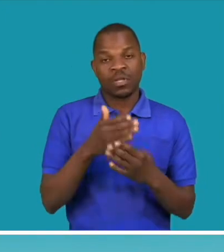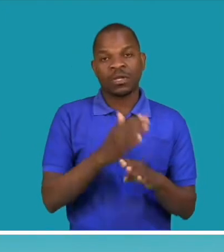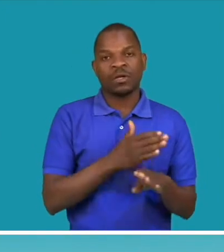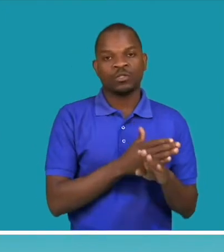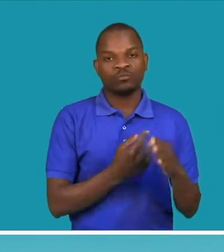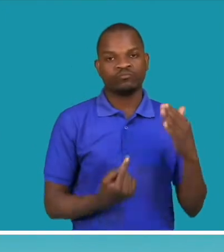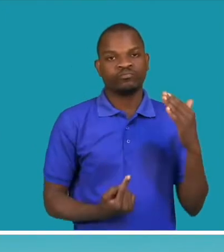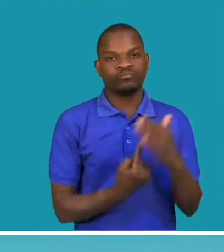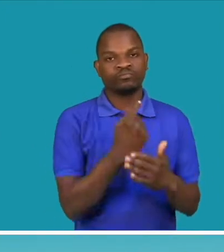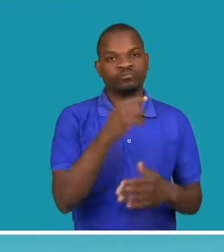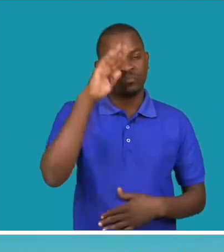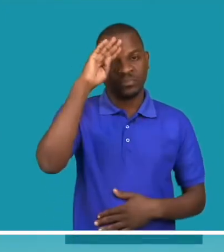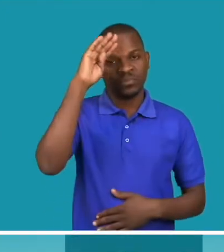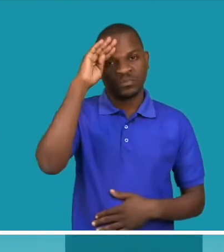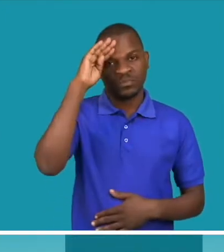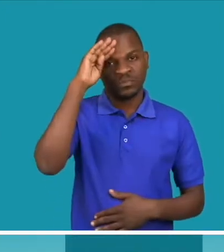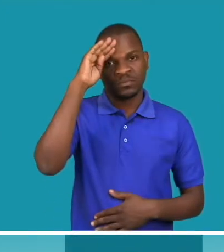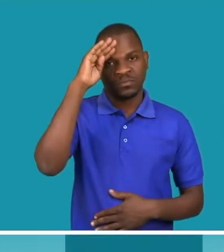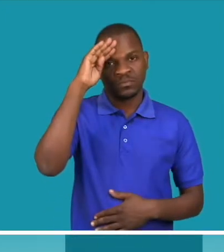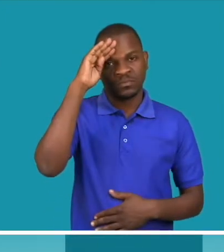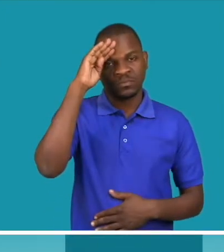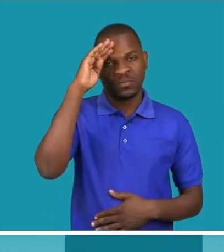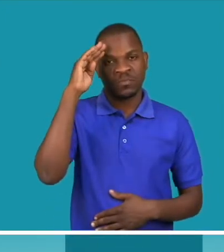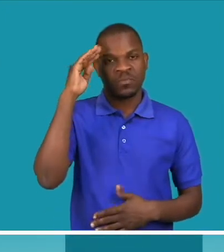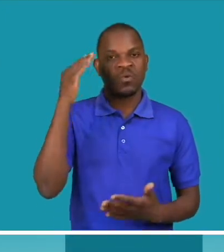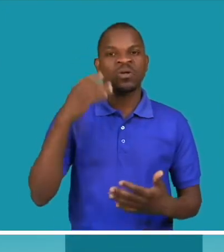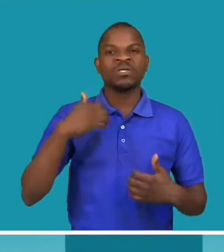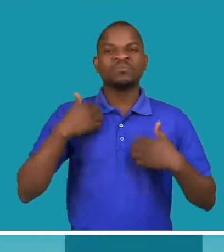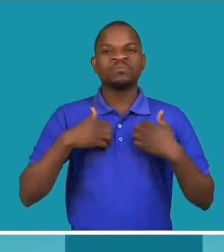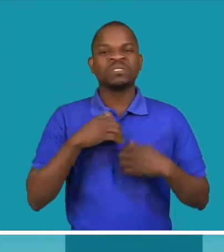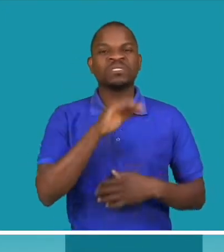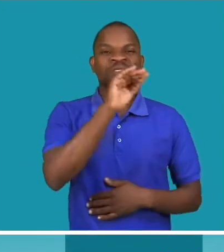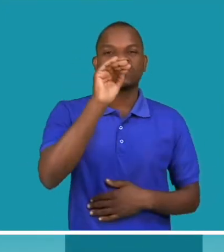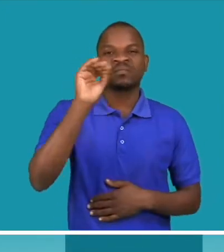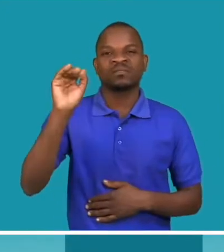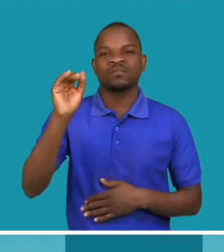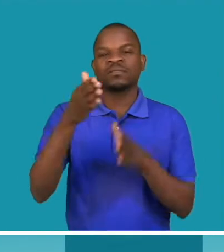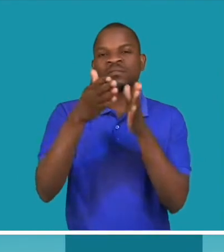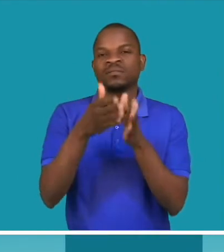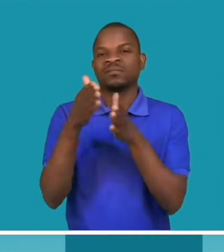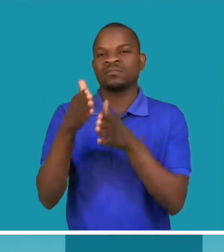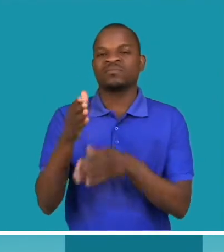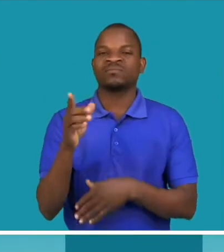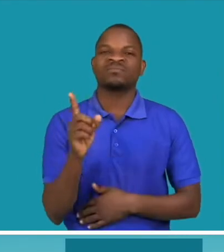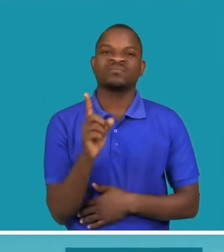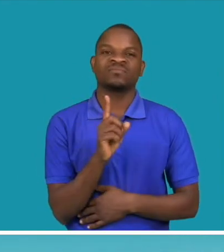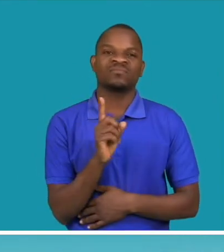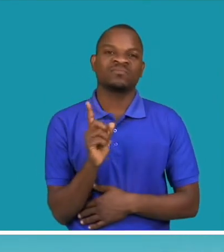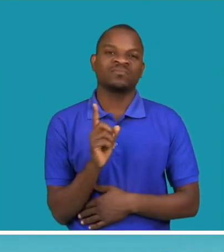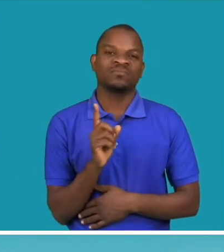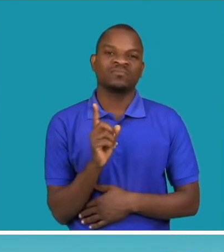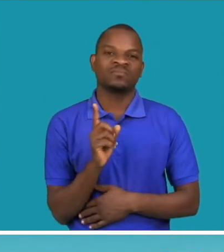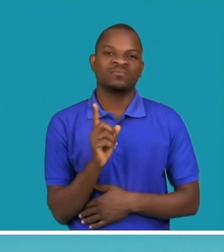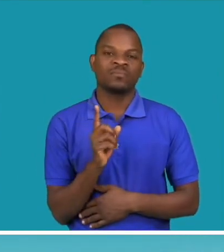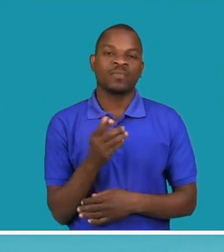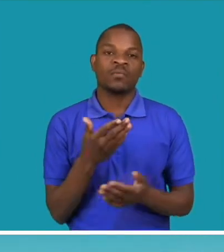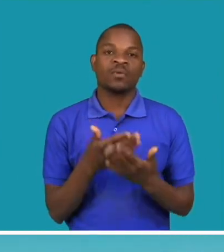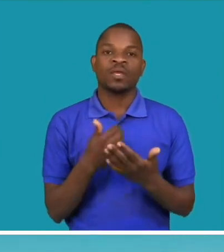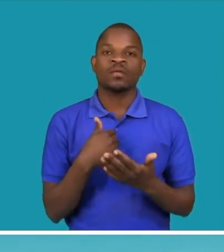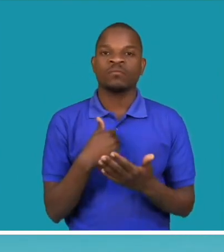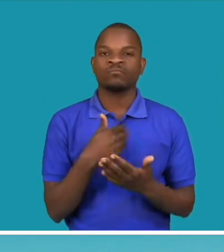Essa doença, quando eu apanhei, ninguém me deu. Já não vou andar preocupar as pessoas. O que eu peço é